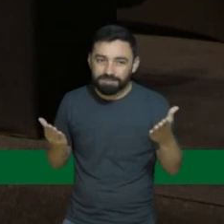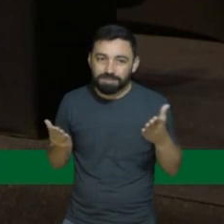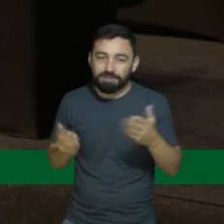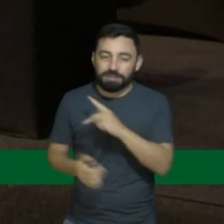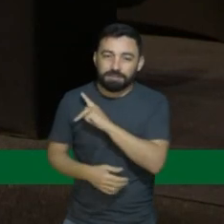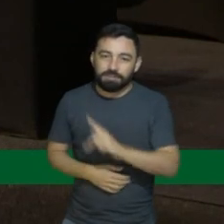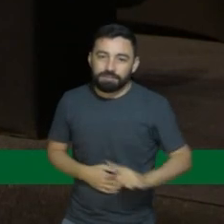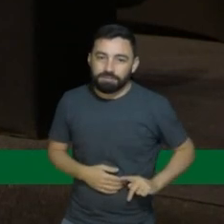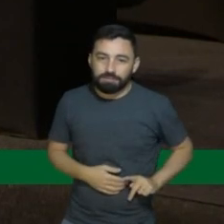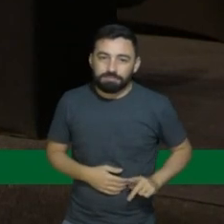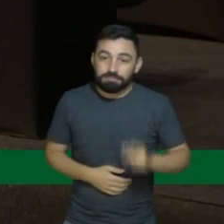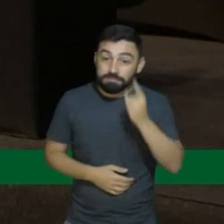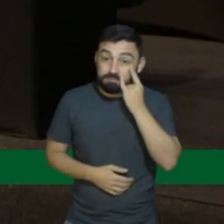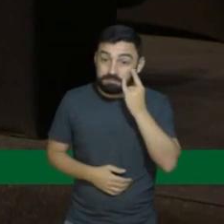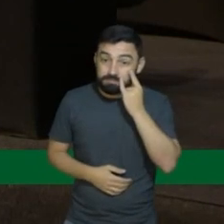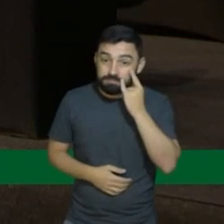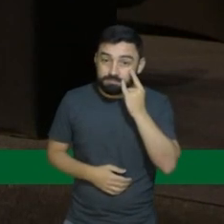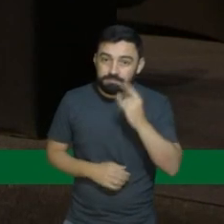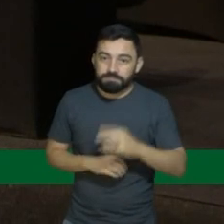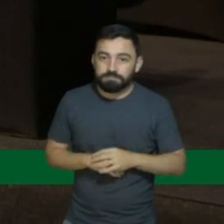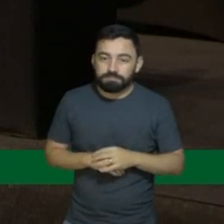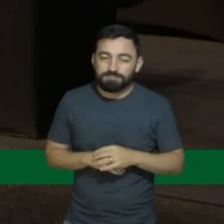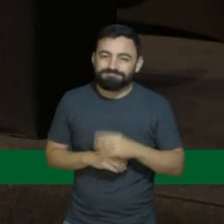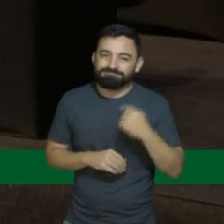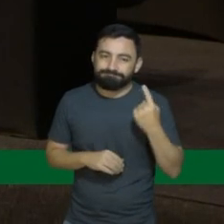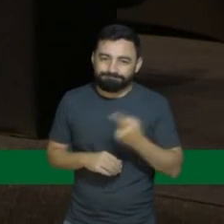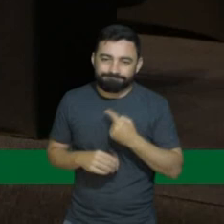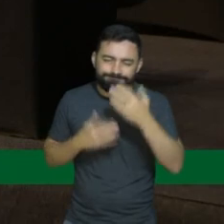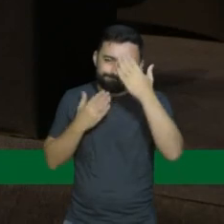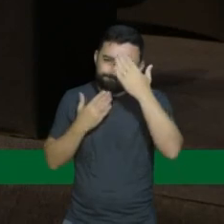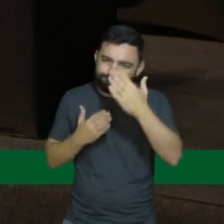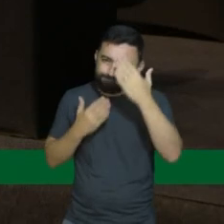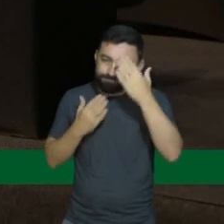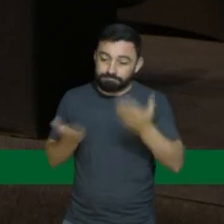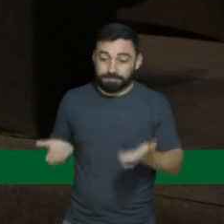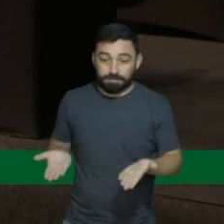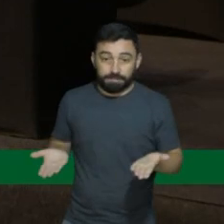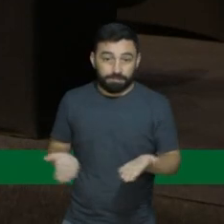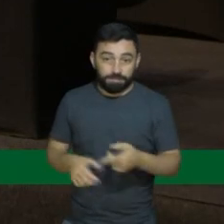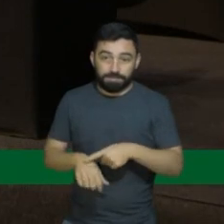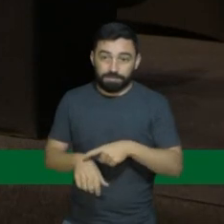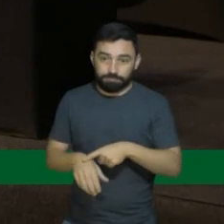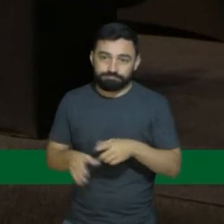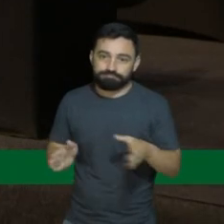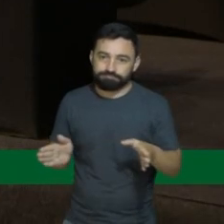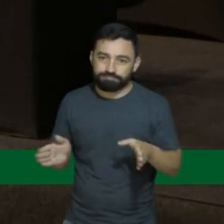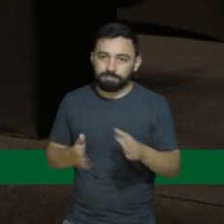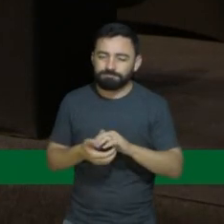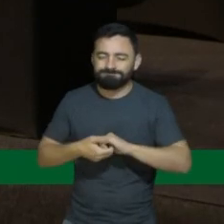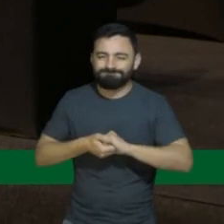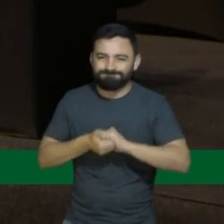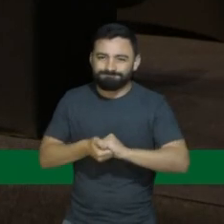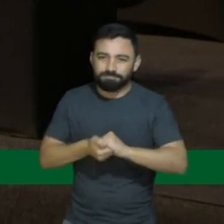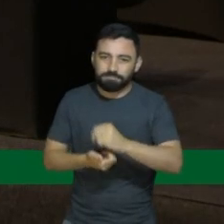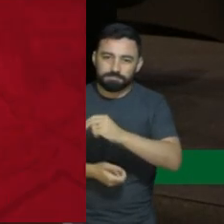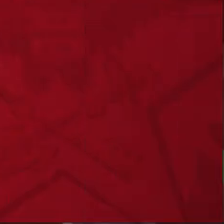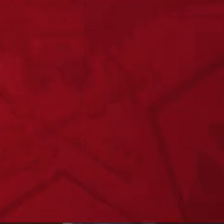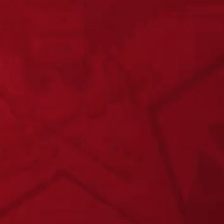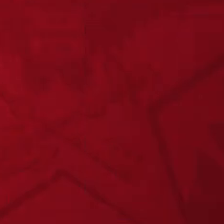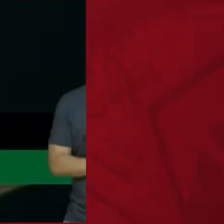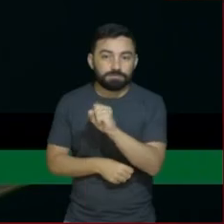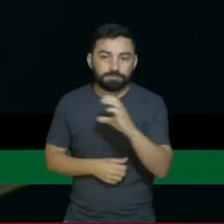Vale Europeu, Jorge Krieger, que é prefeito de Timbó, falou sobre a entidade e fez reivindicações para a